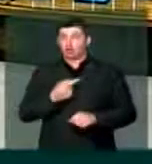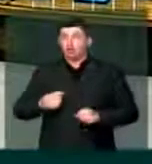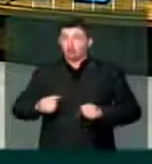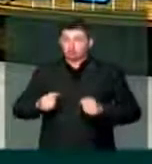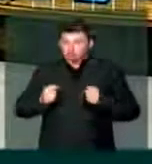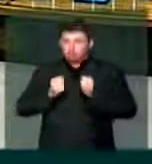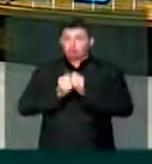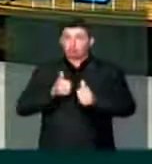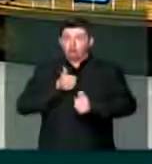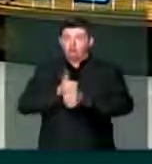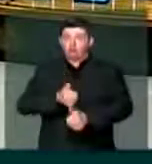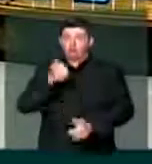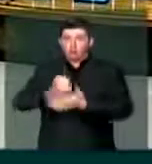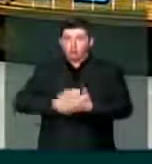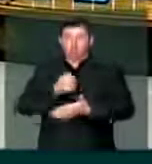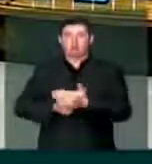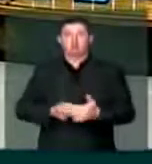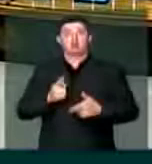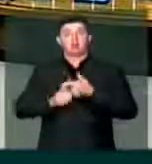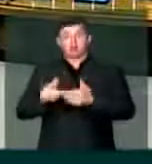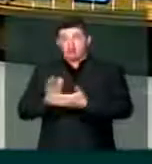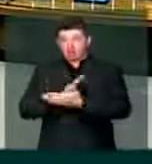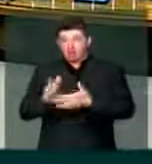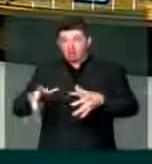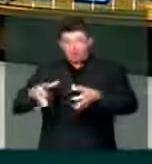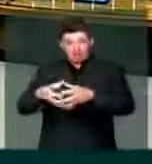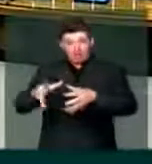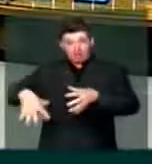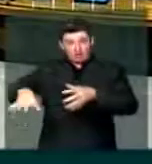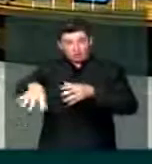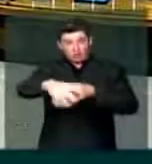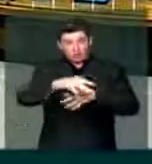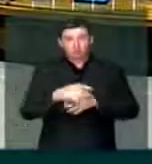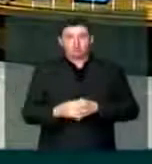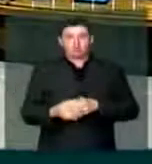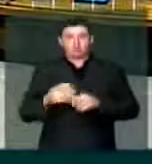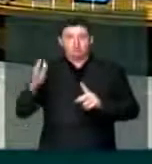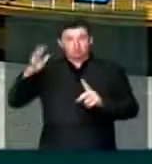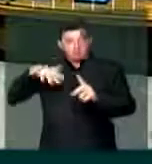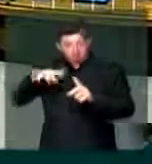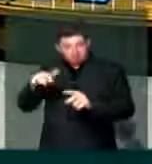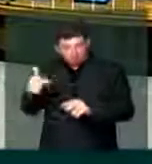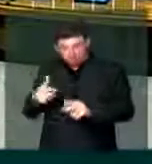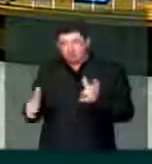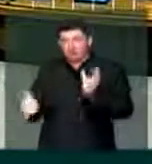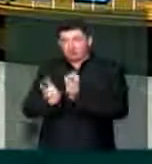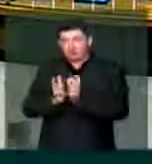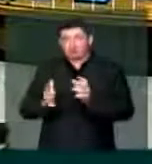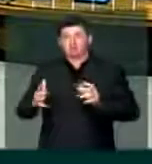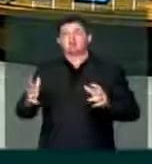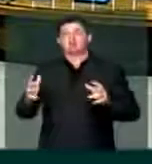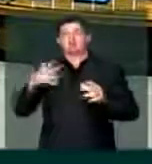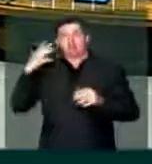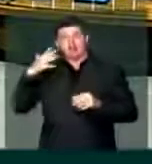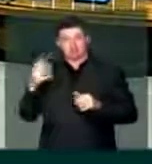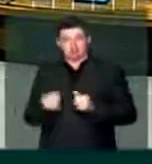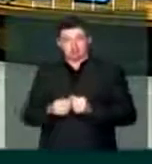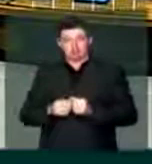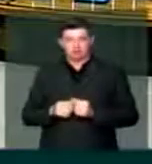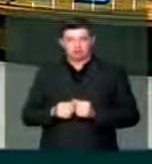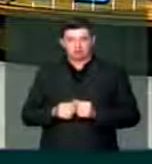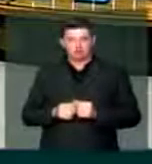saudamos aqueles setores que, mesmo não se curvando às oligarquias partidárias